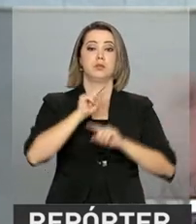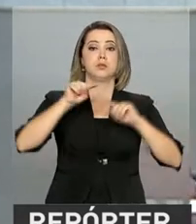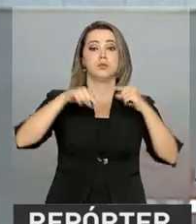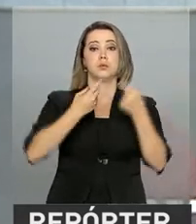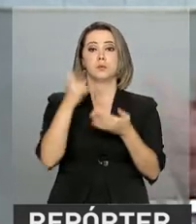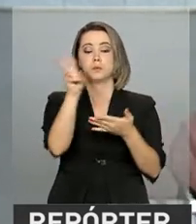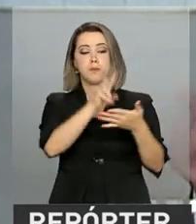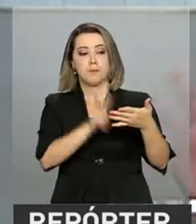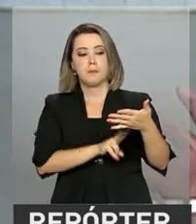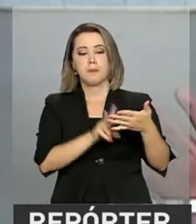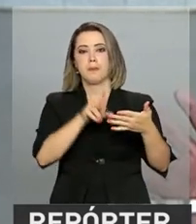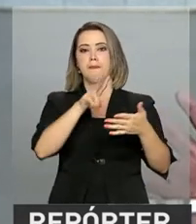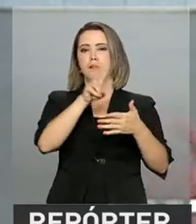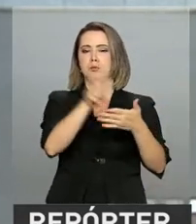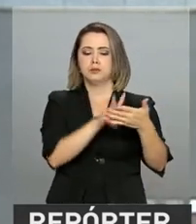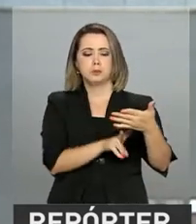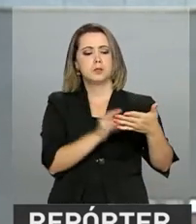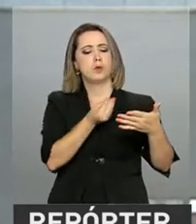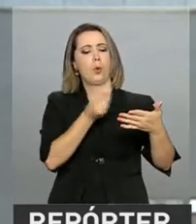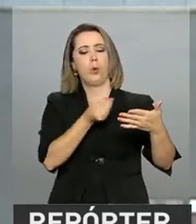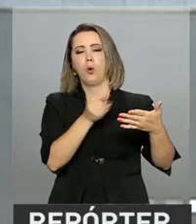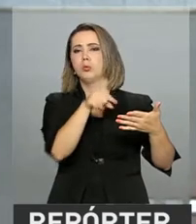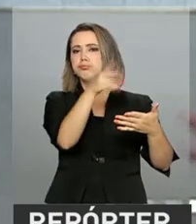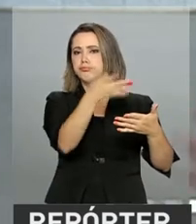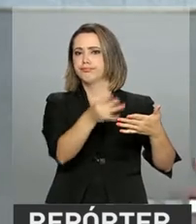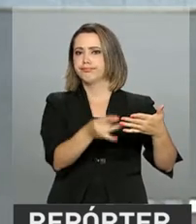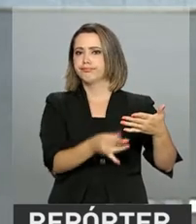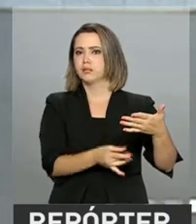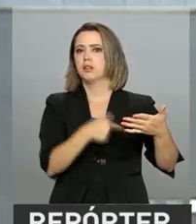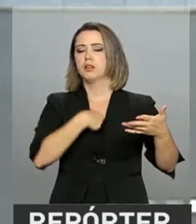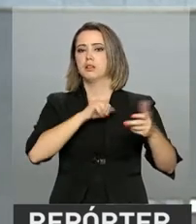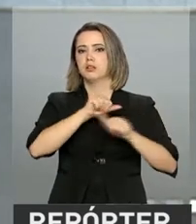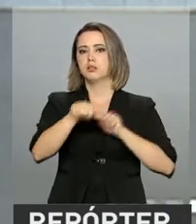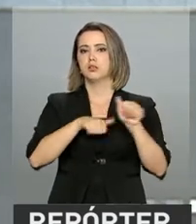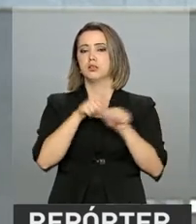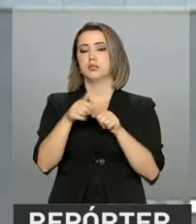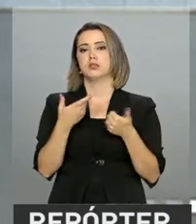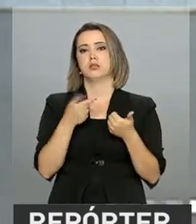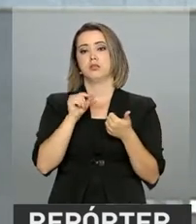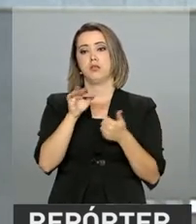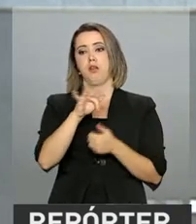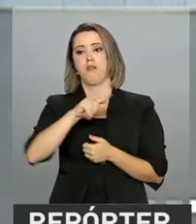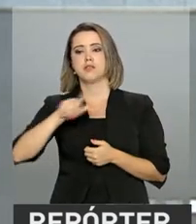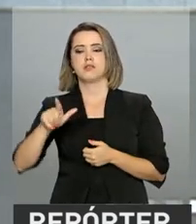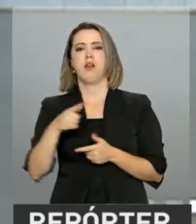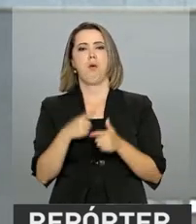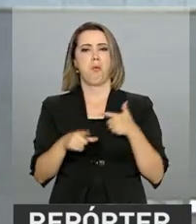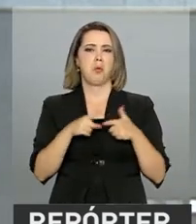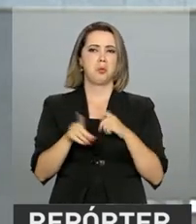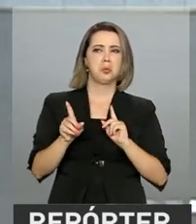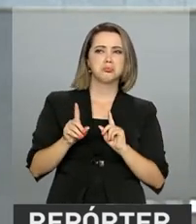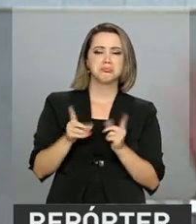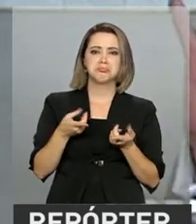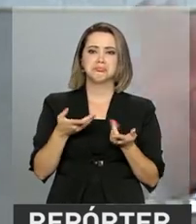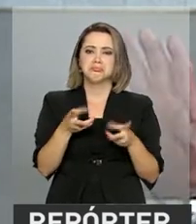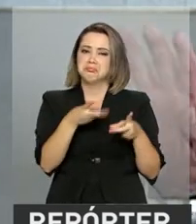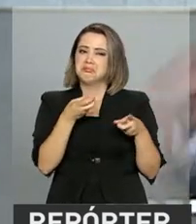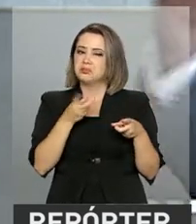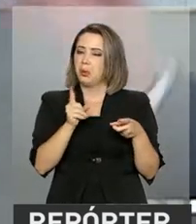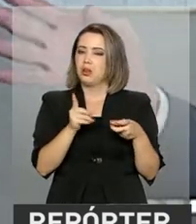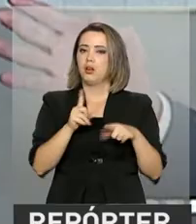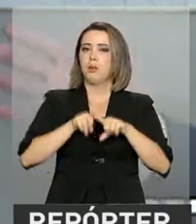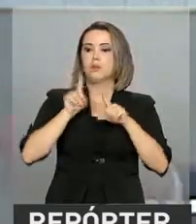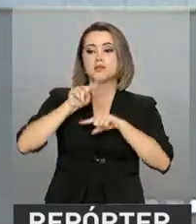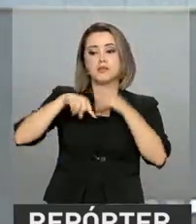analisar depois das mudanças para ver se tem alguma repercussão de natureza fiscal ou não aparentemente não mas isso é um exame